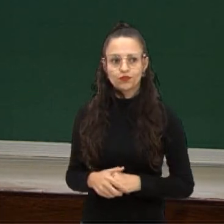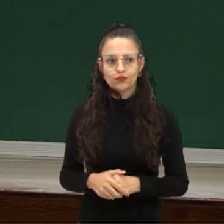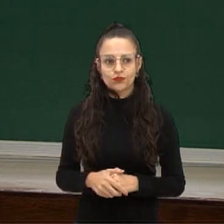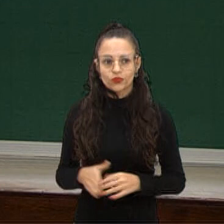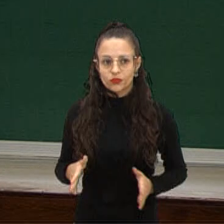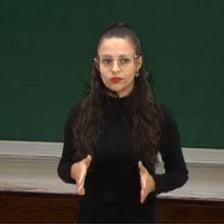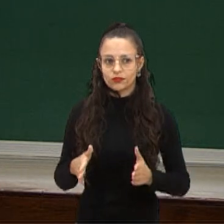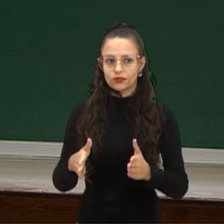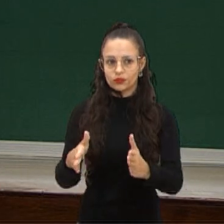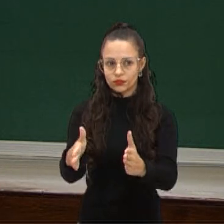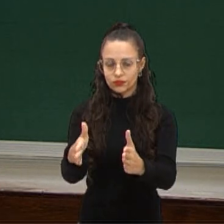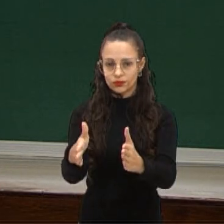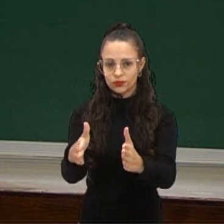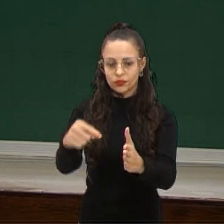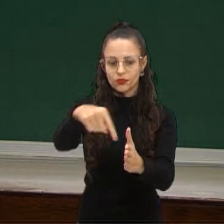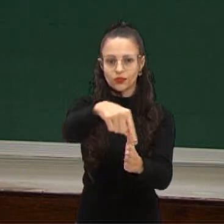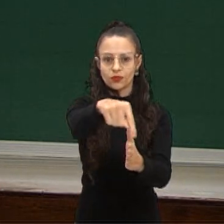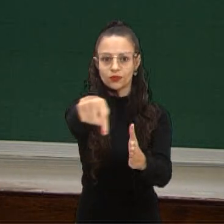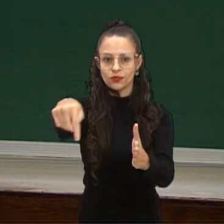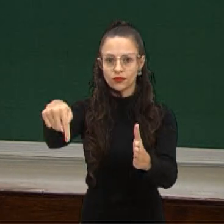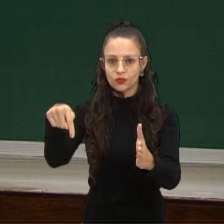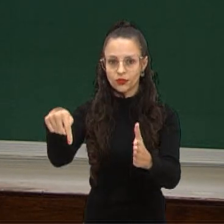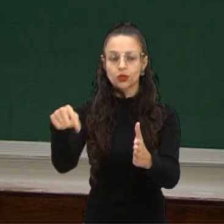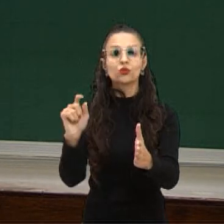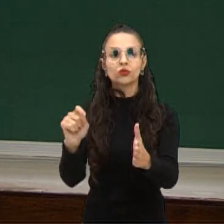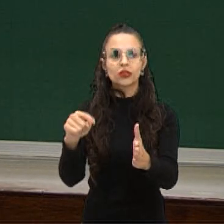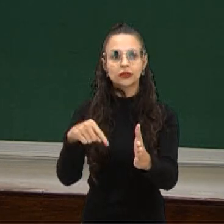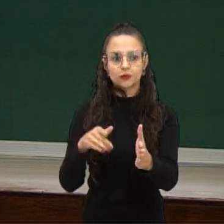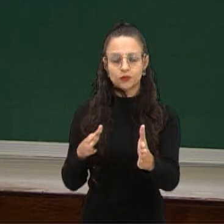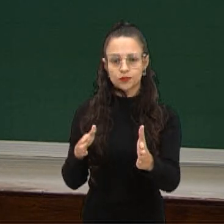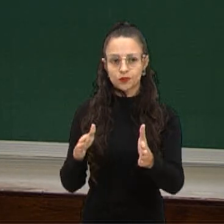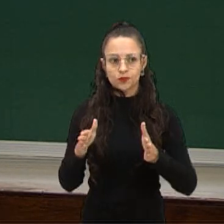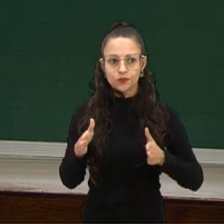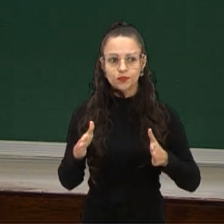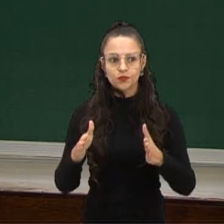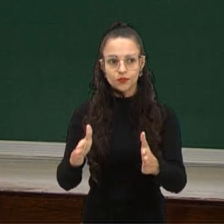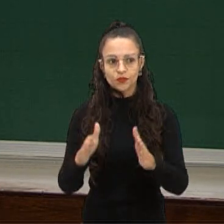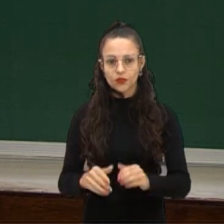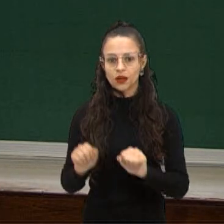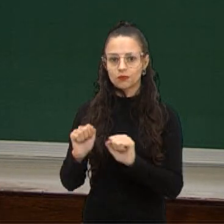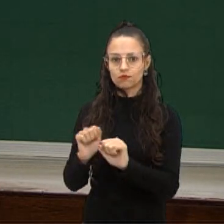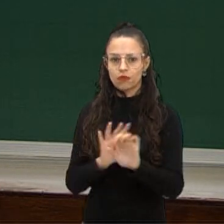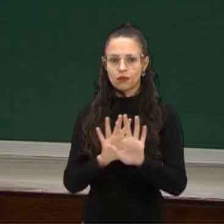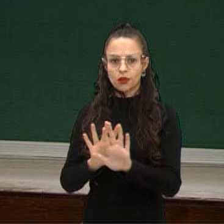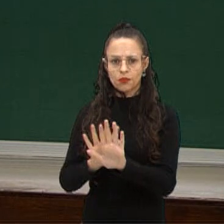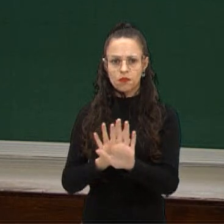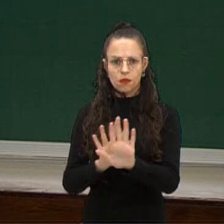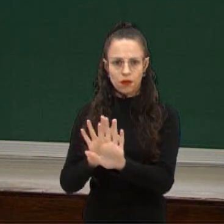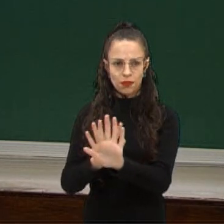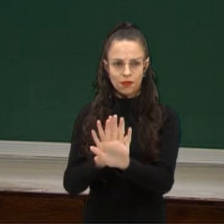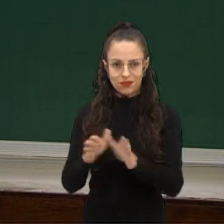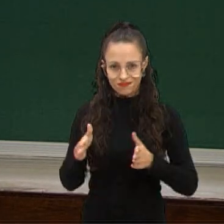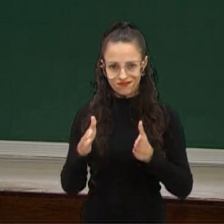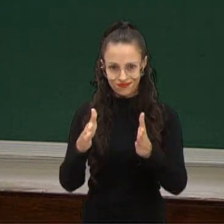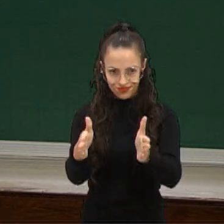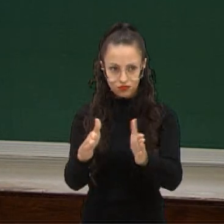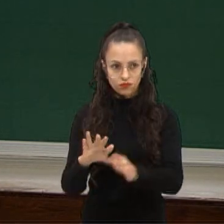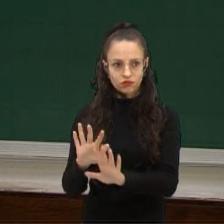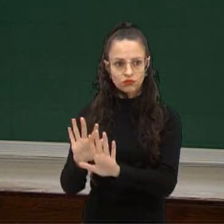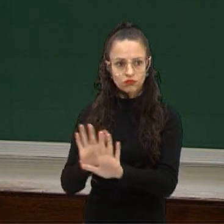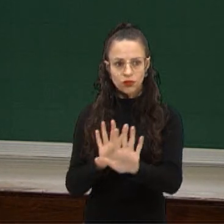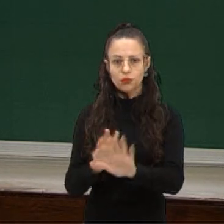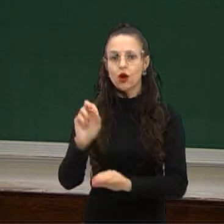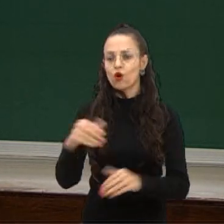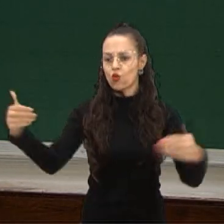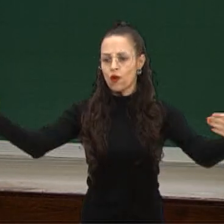nave central, a abside aqui. Então, o que é que fazia aqui, ó? Pessoal, eles entravam aqui,